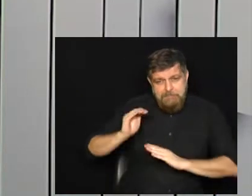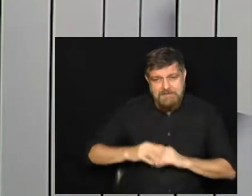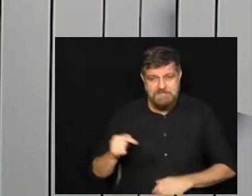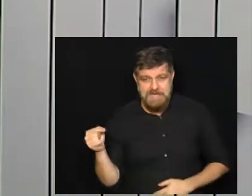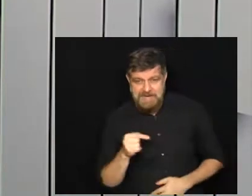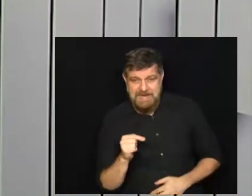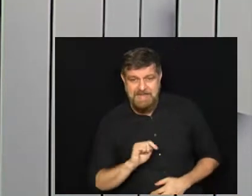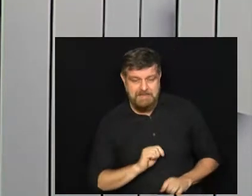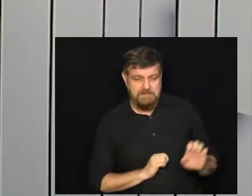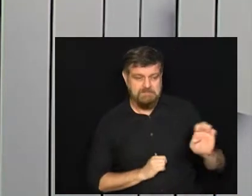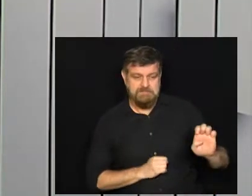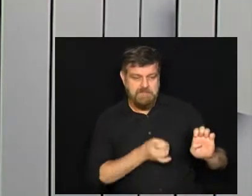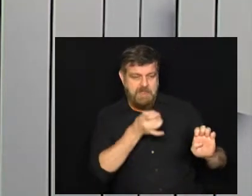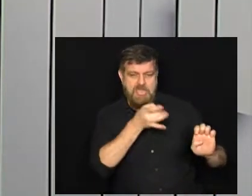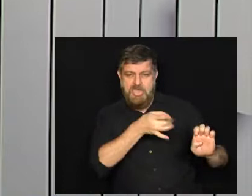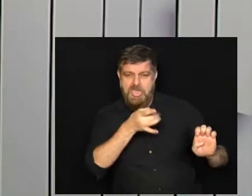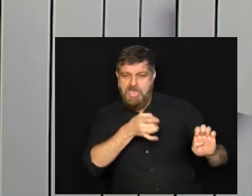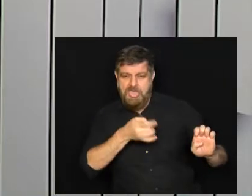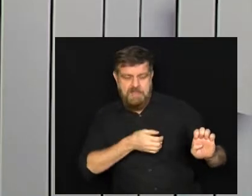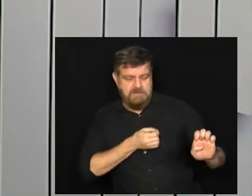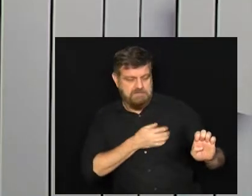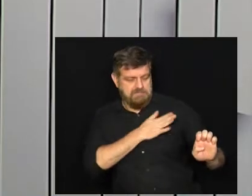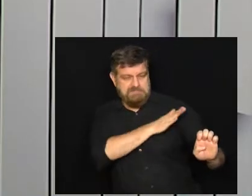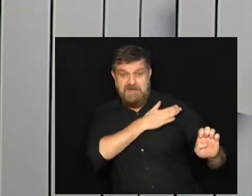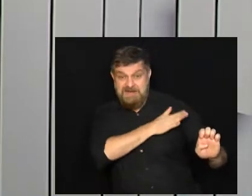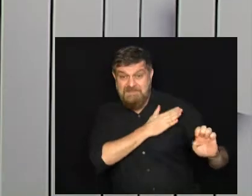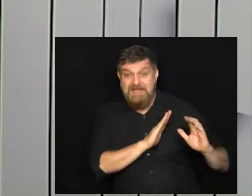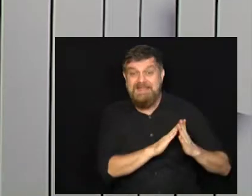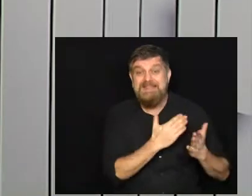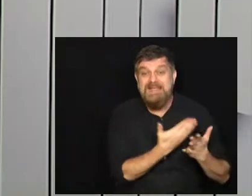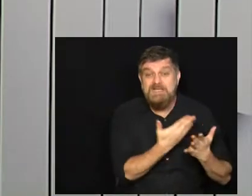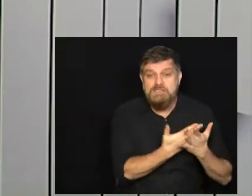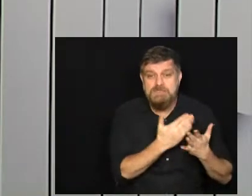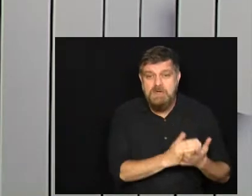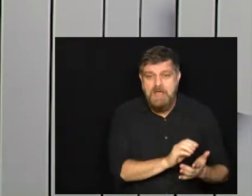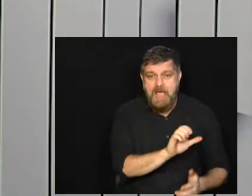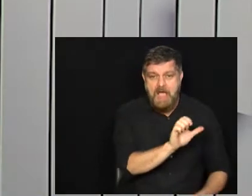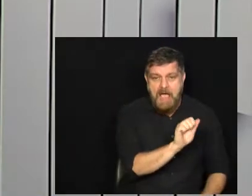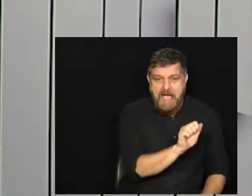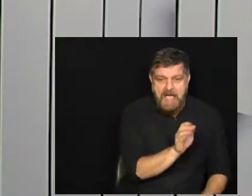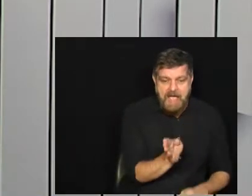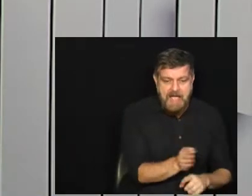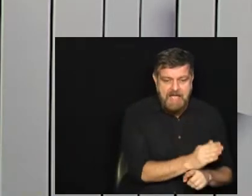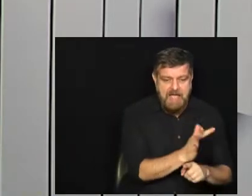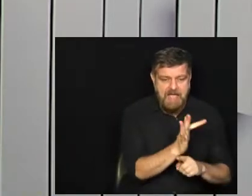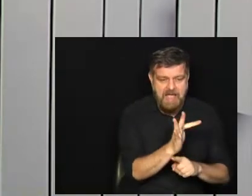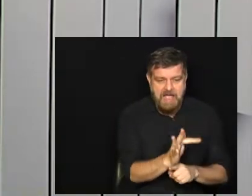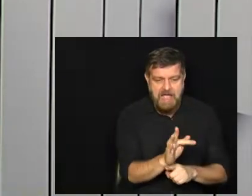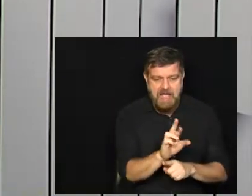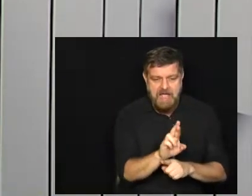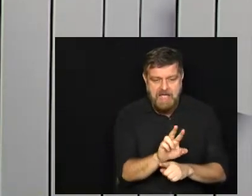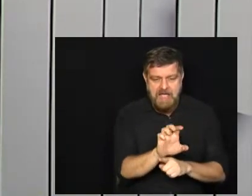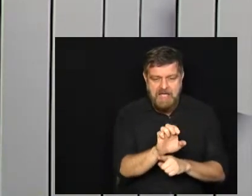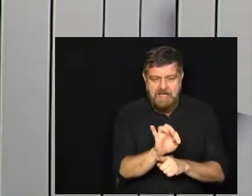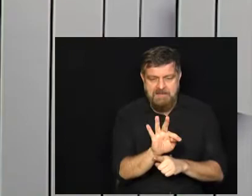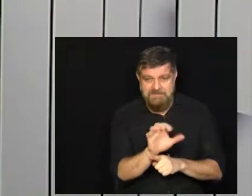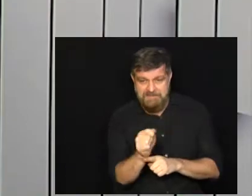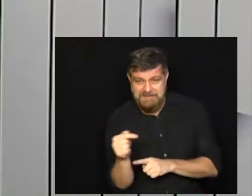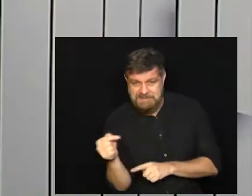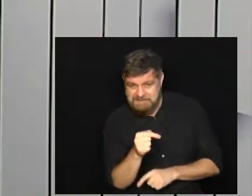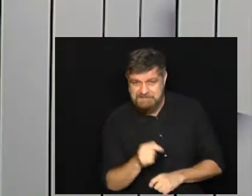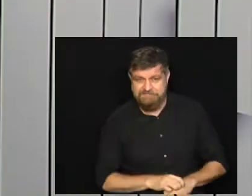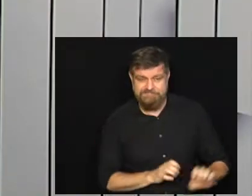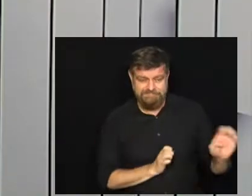de LGBTfobia registrado na Escola Estadual Aníbal de Freitas e enfrentamentos a este tipo